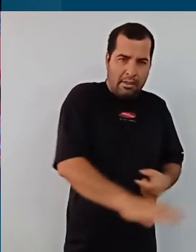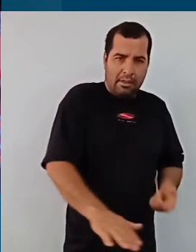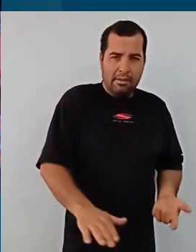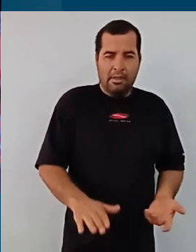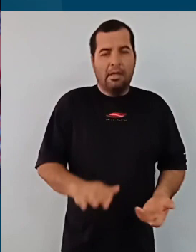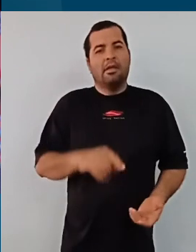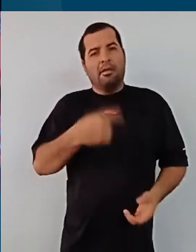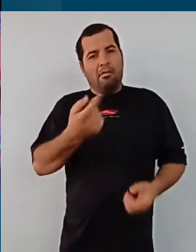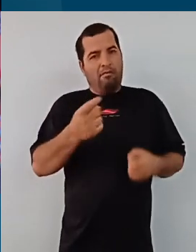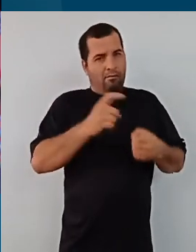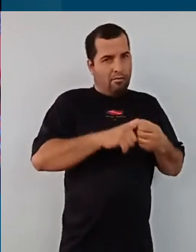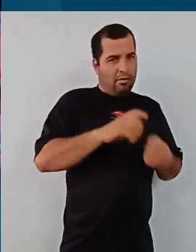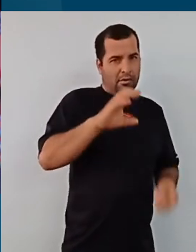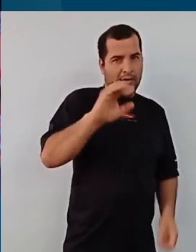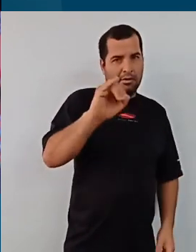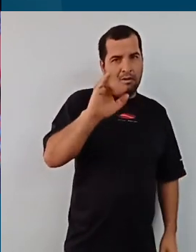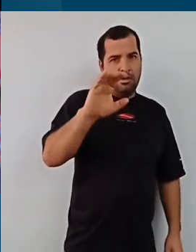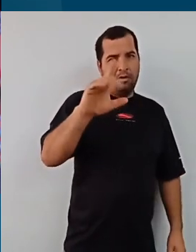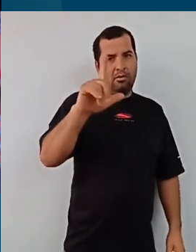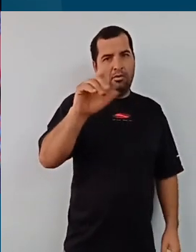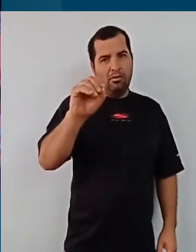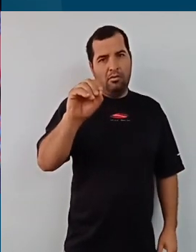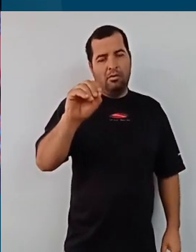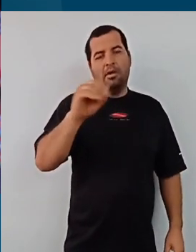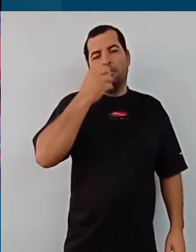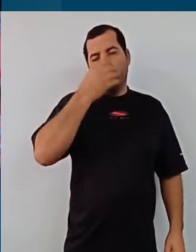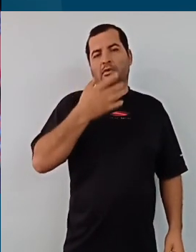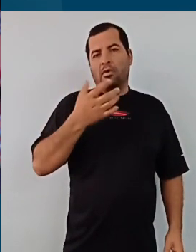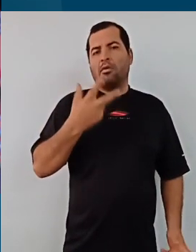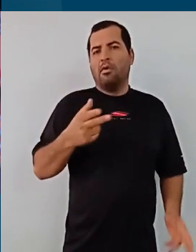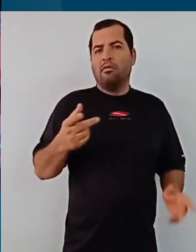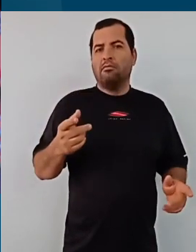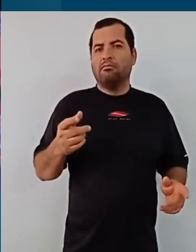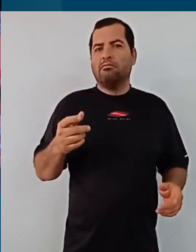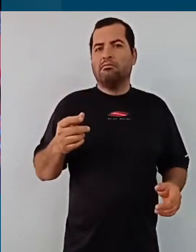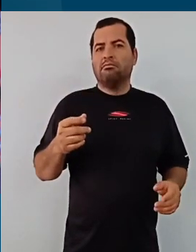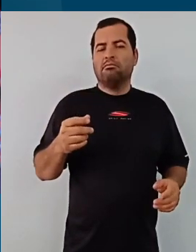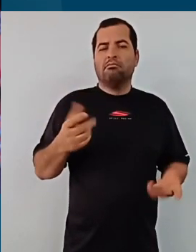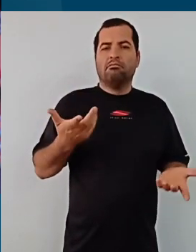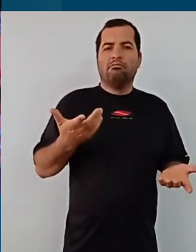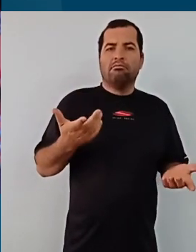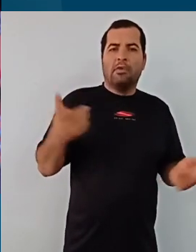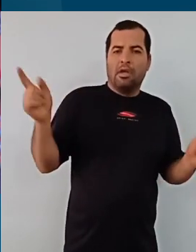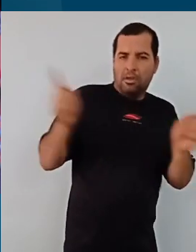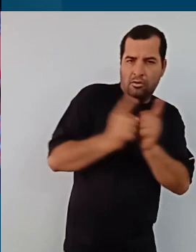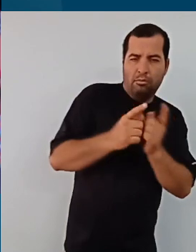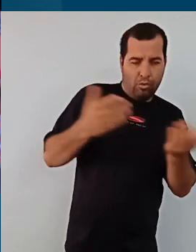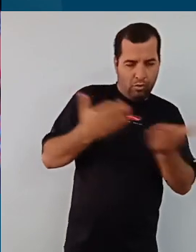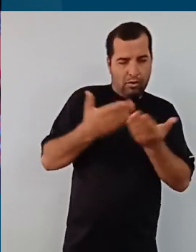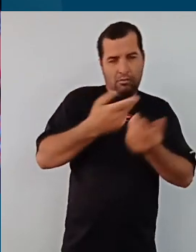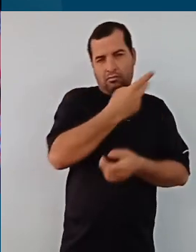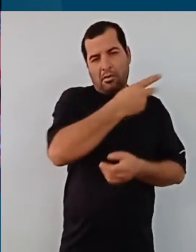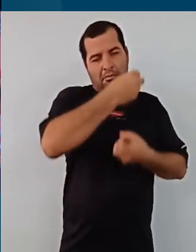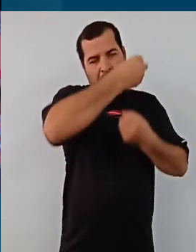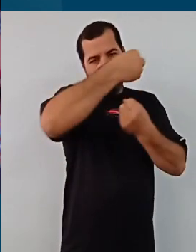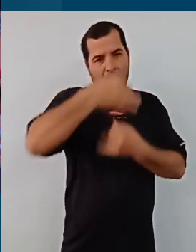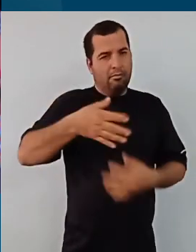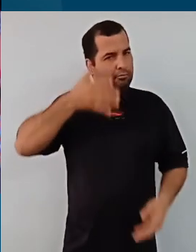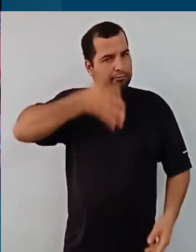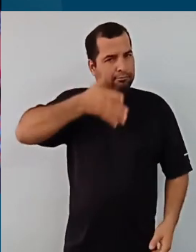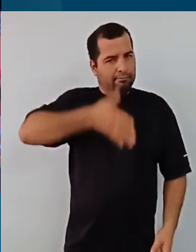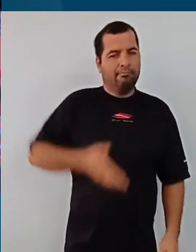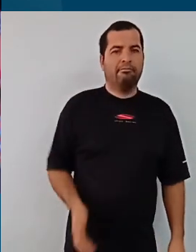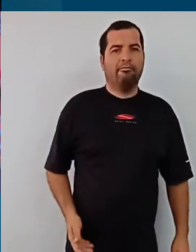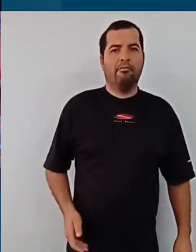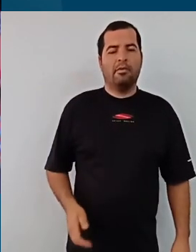na questão do ciclo, porque eu acho que ela é fundamental e vai fechar bem a sua fala hoje. A